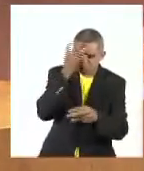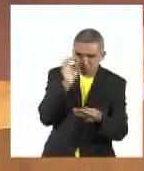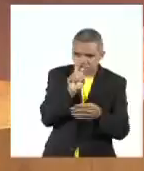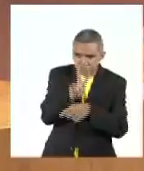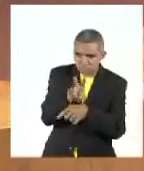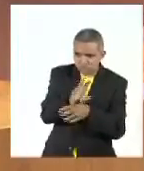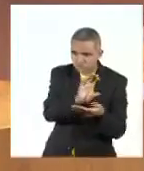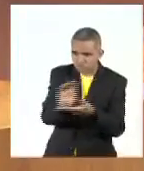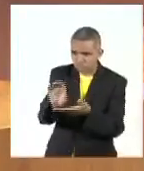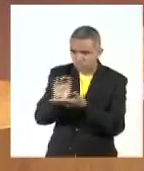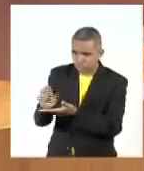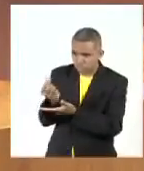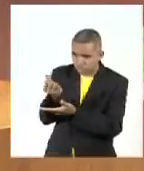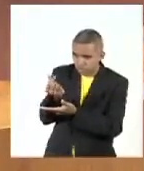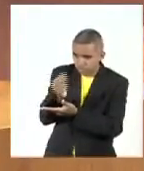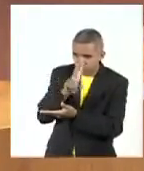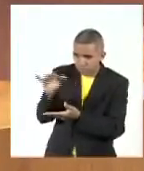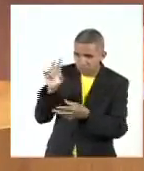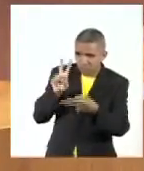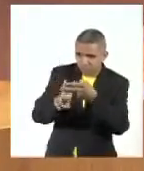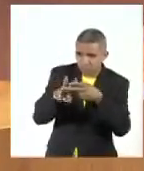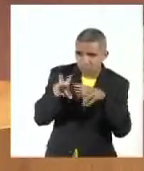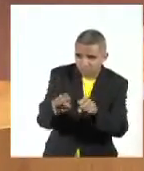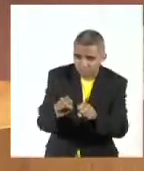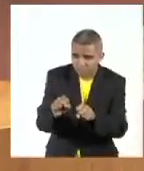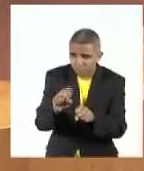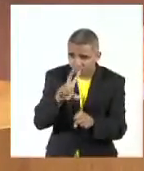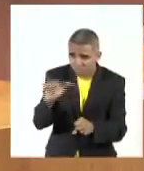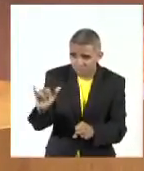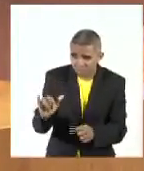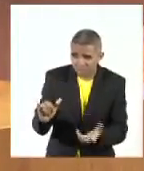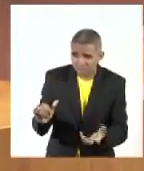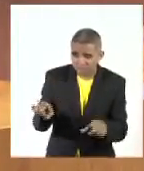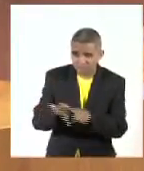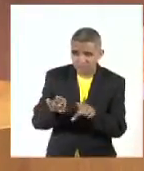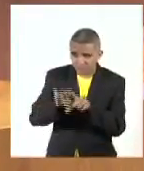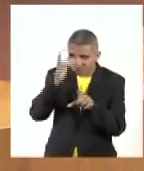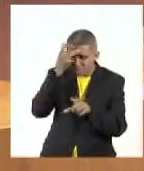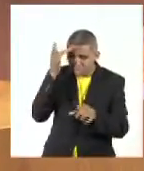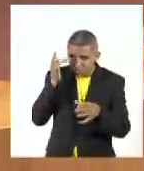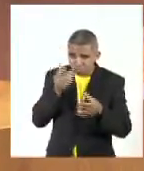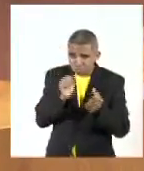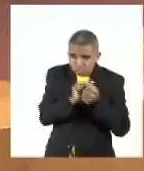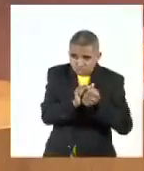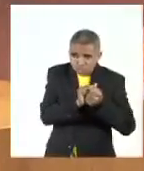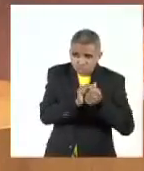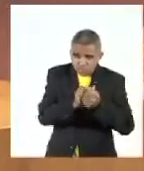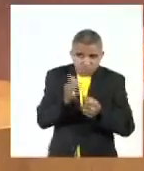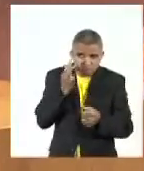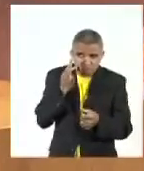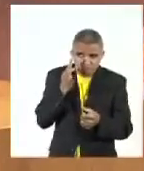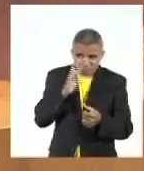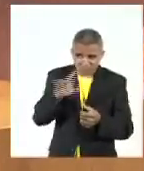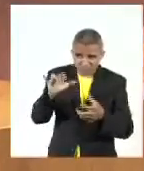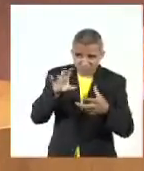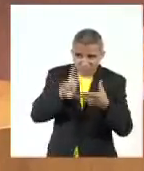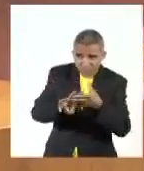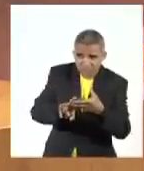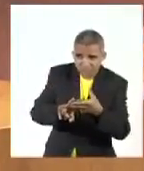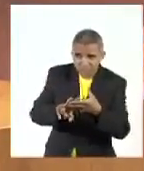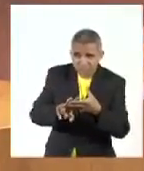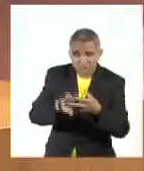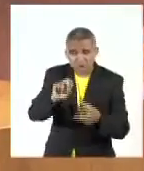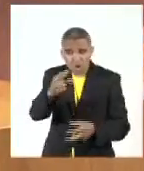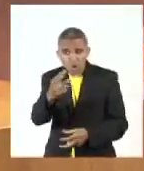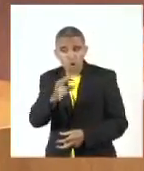Vão prender as pessoas ligadas ao governador Flávio Dino? Essa polícia vai prender ou só quem eles